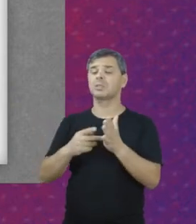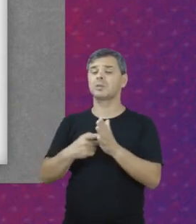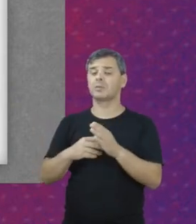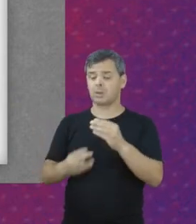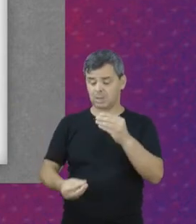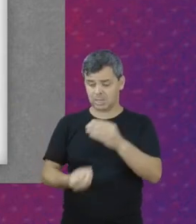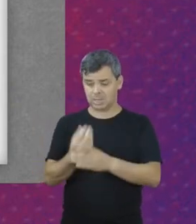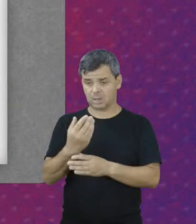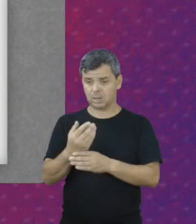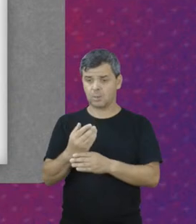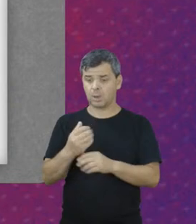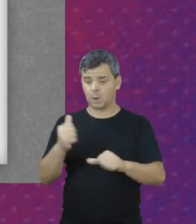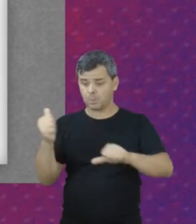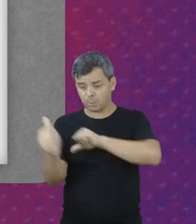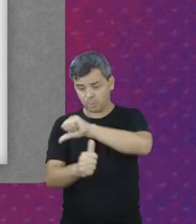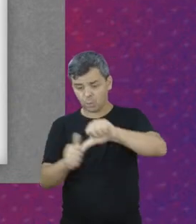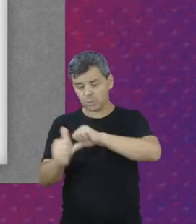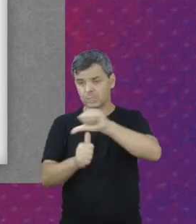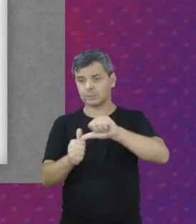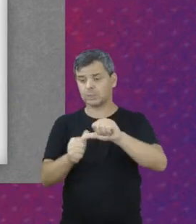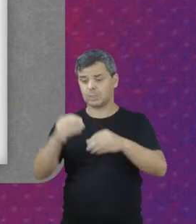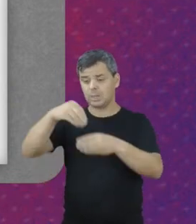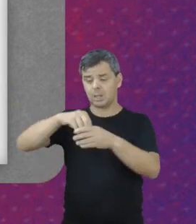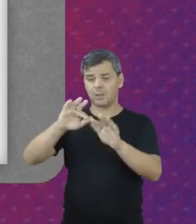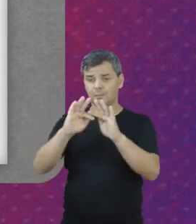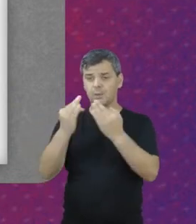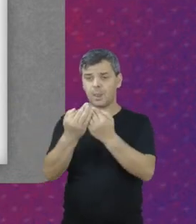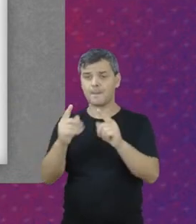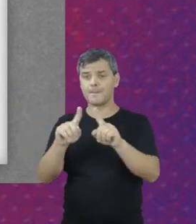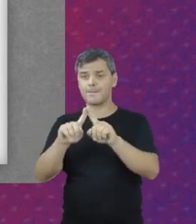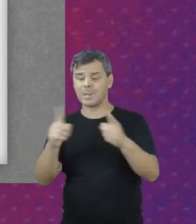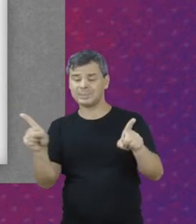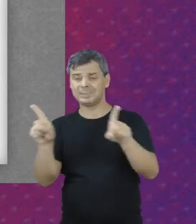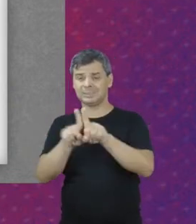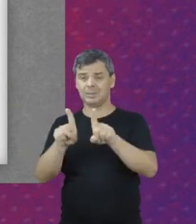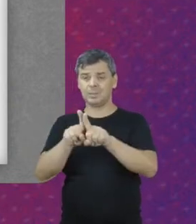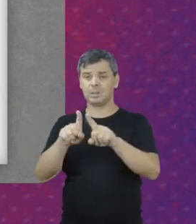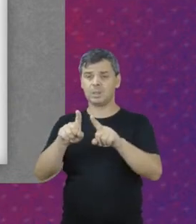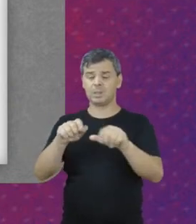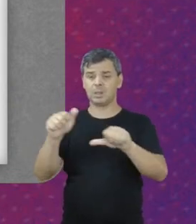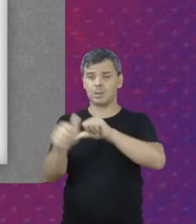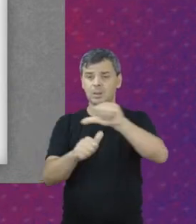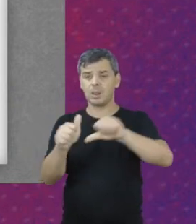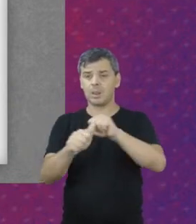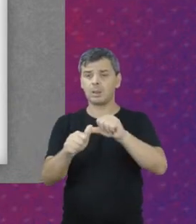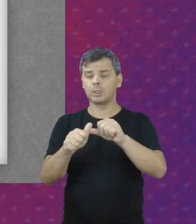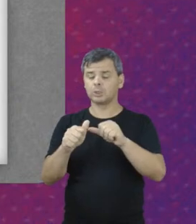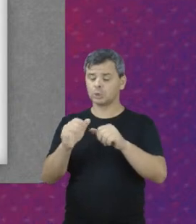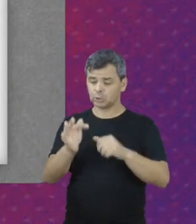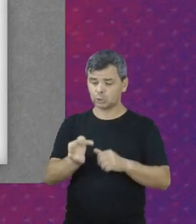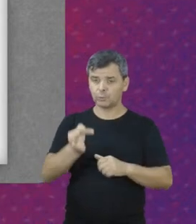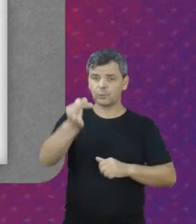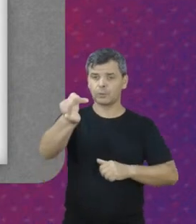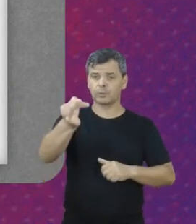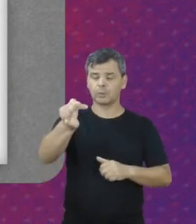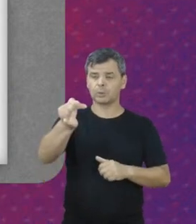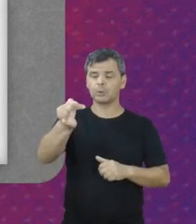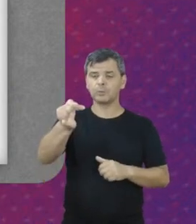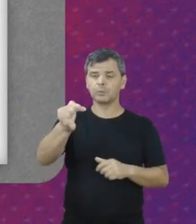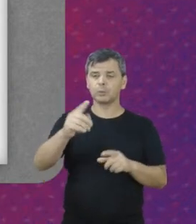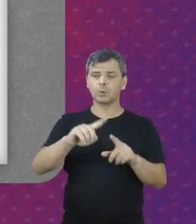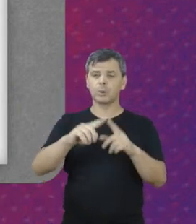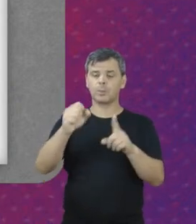introduzir mudança radical na estrutura da família, mas também mudanças estas de consequências imprevisíveis